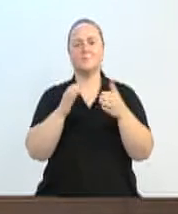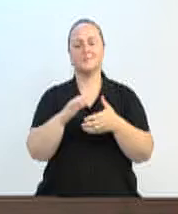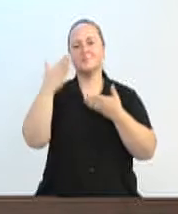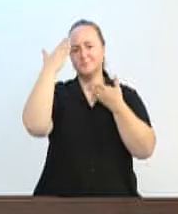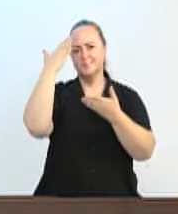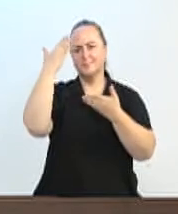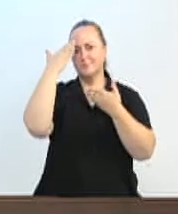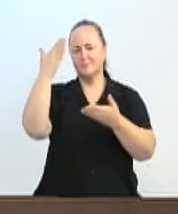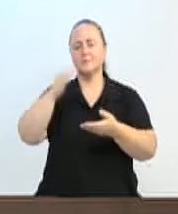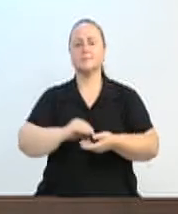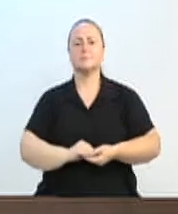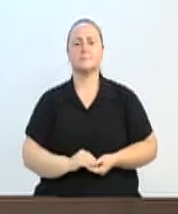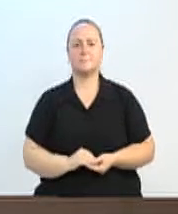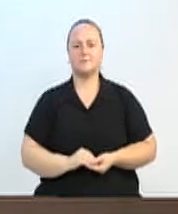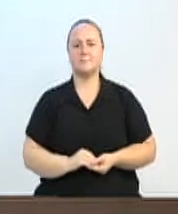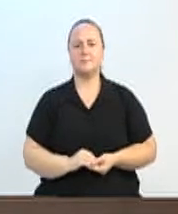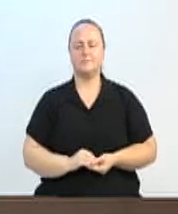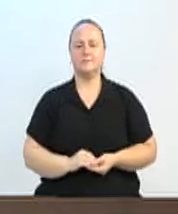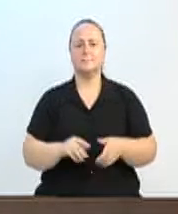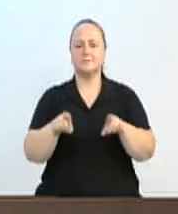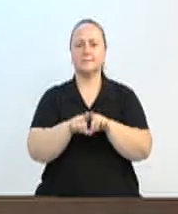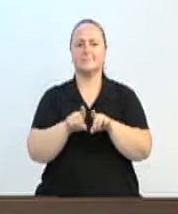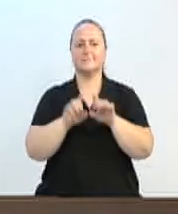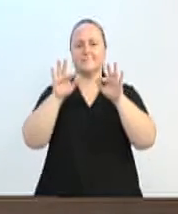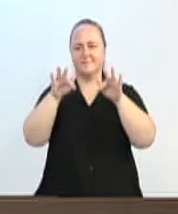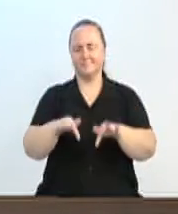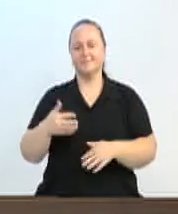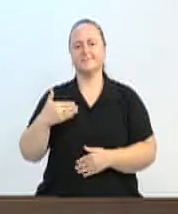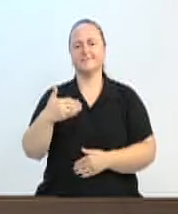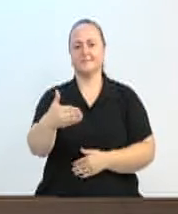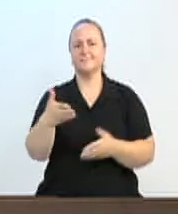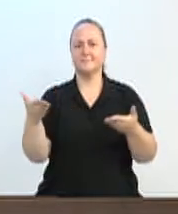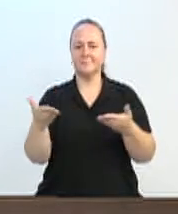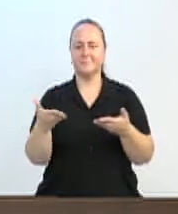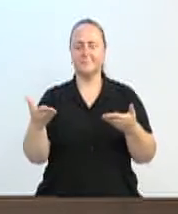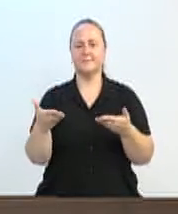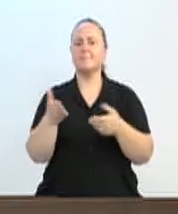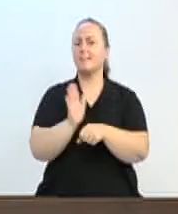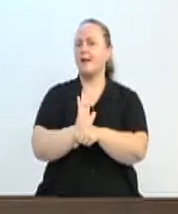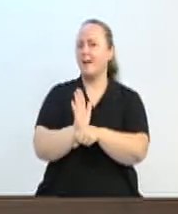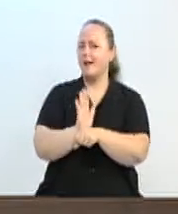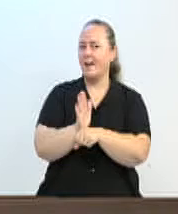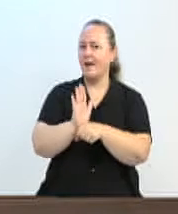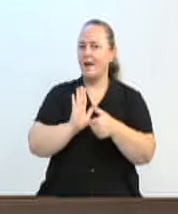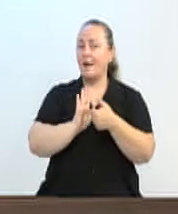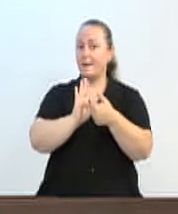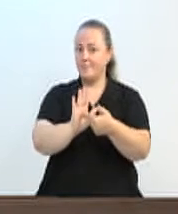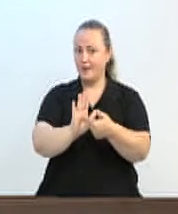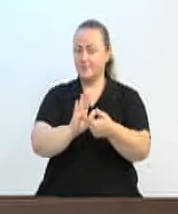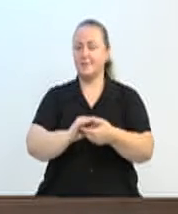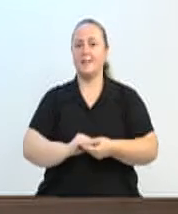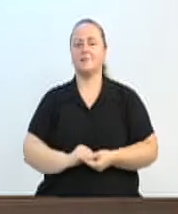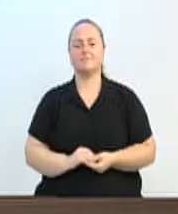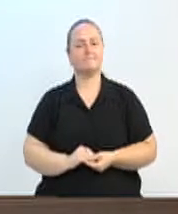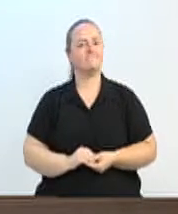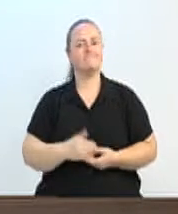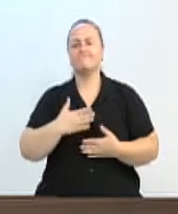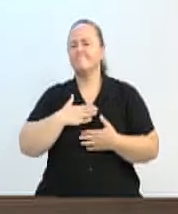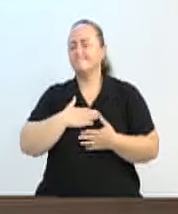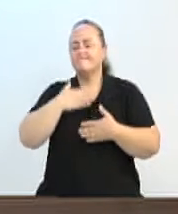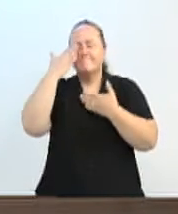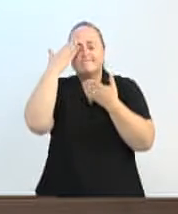meninas e eu quero Encerrar meu pronunciamento com o vídeo que é toda o